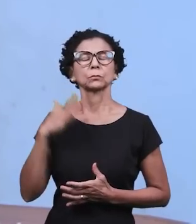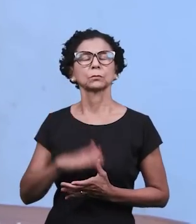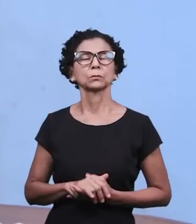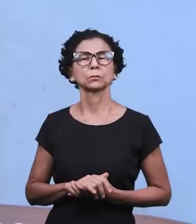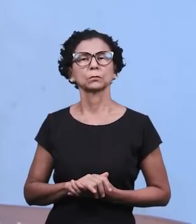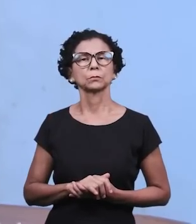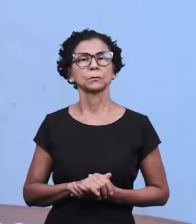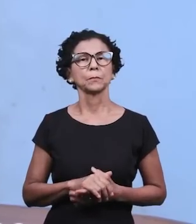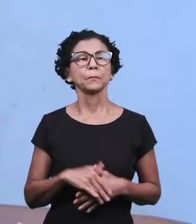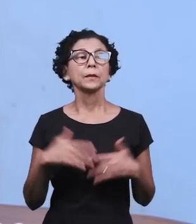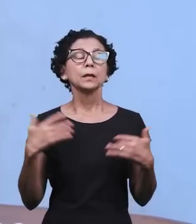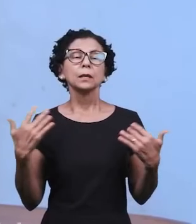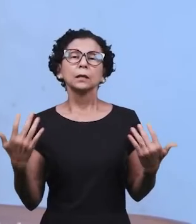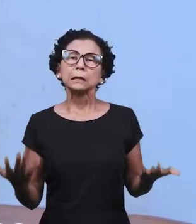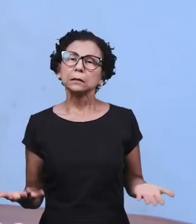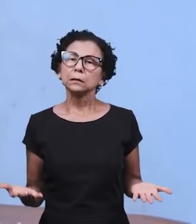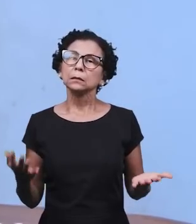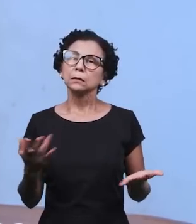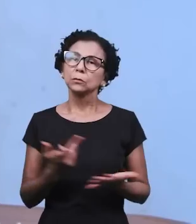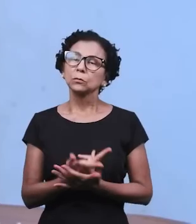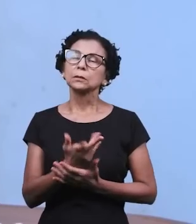de 130 anos,